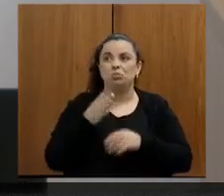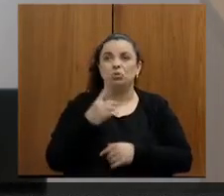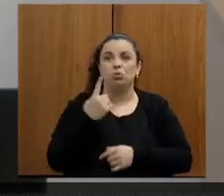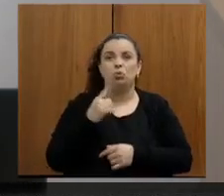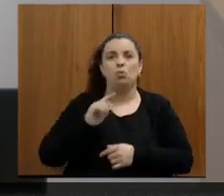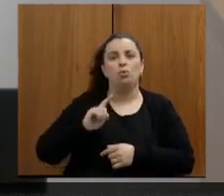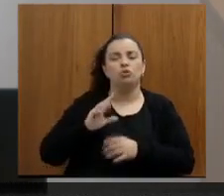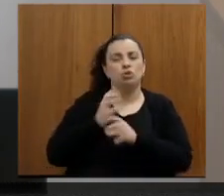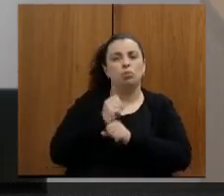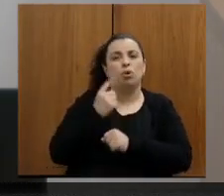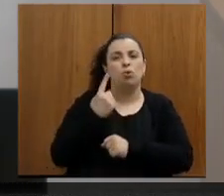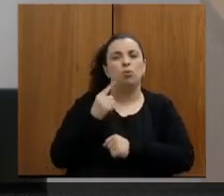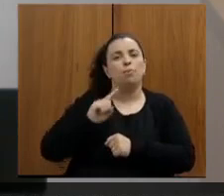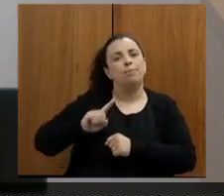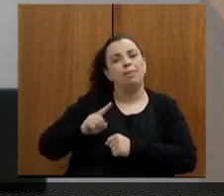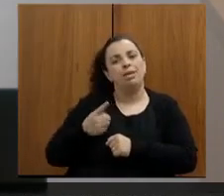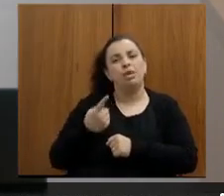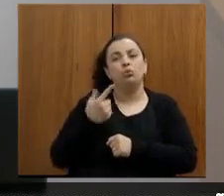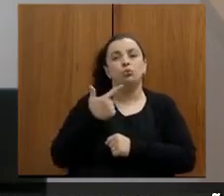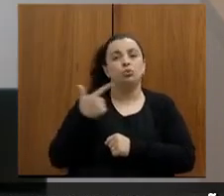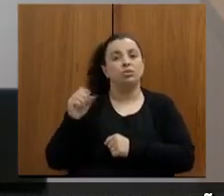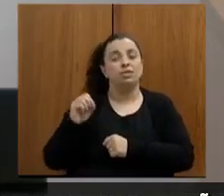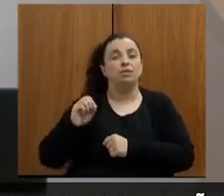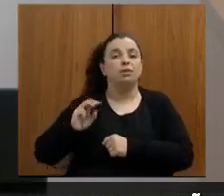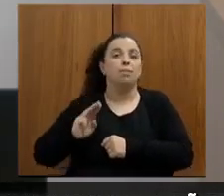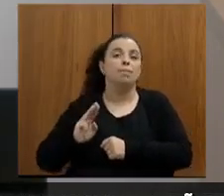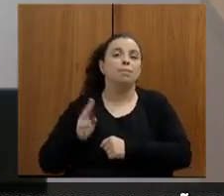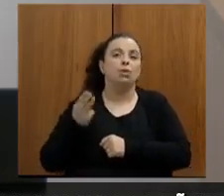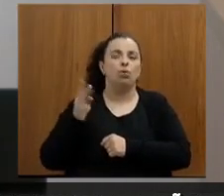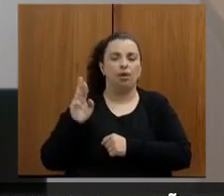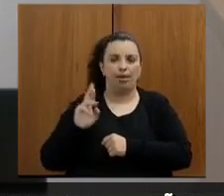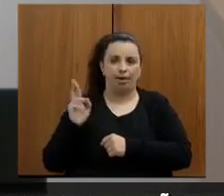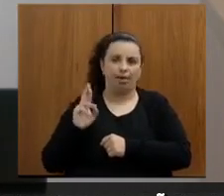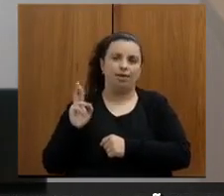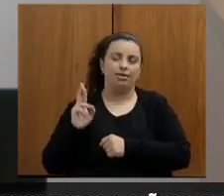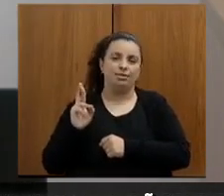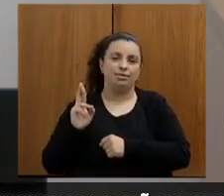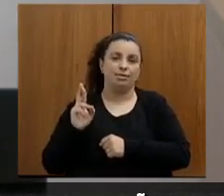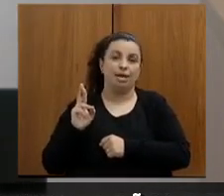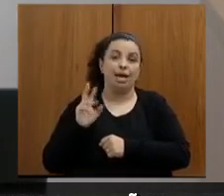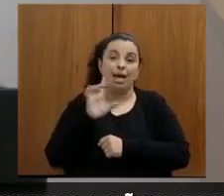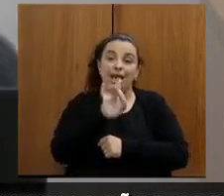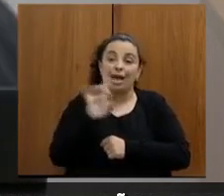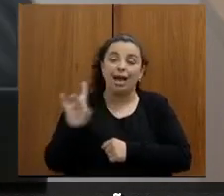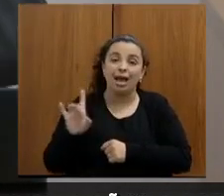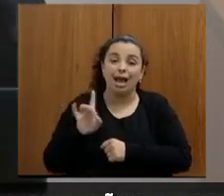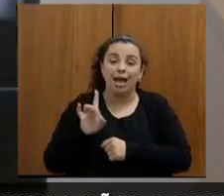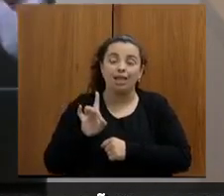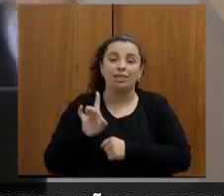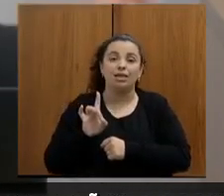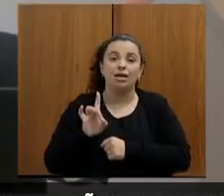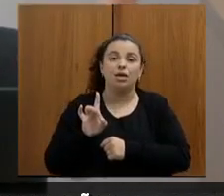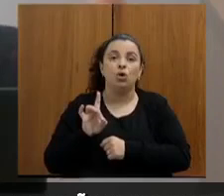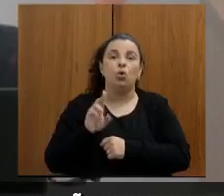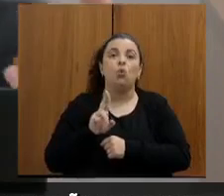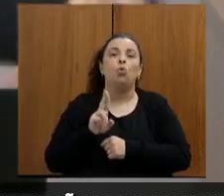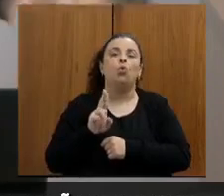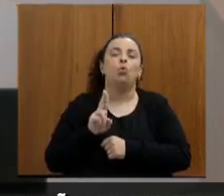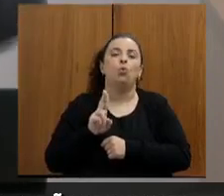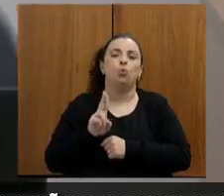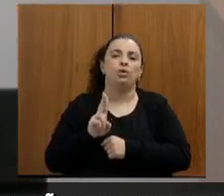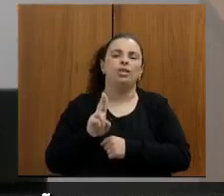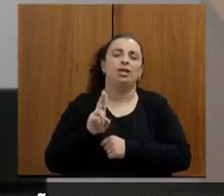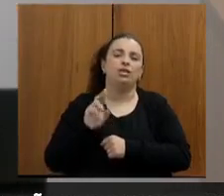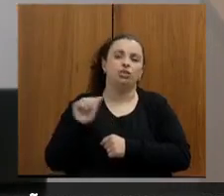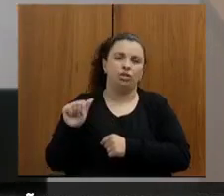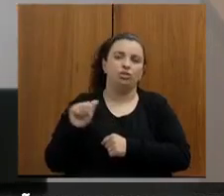r$ 1200000 cada menor unidade quando é criado isso eu não tô falando do efetivo